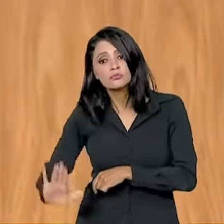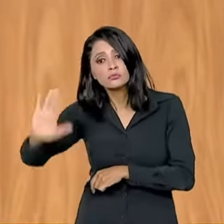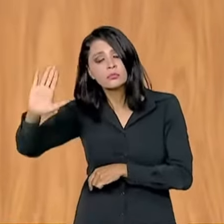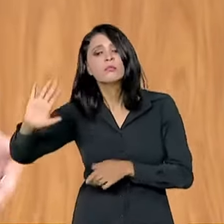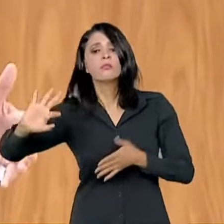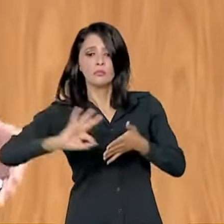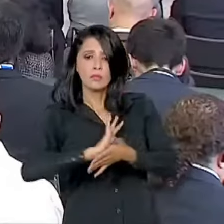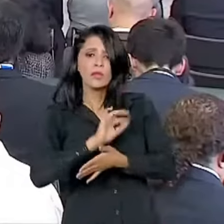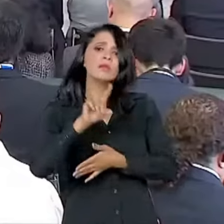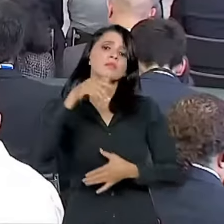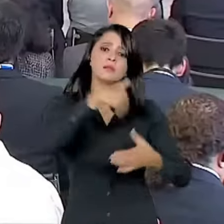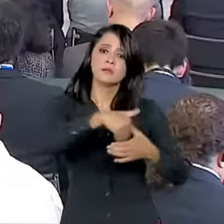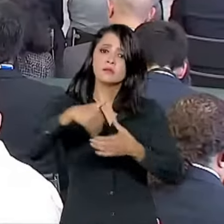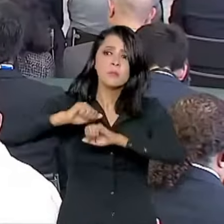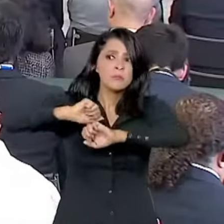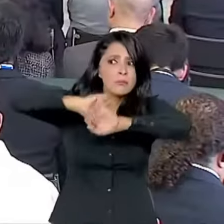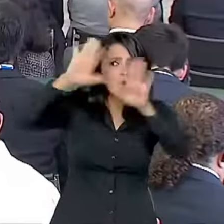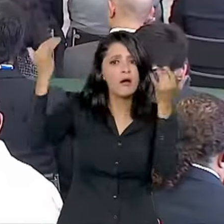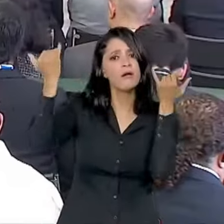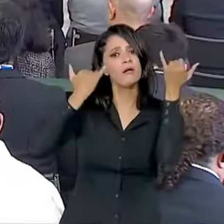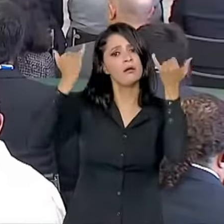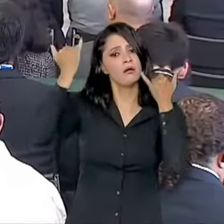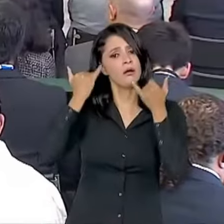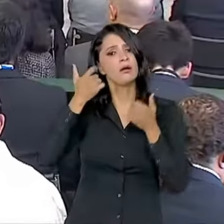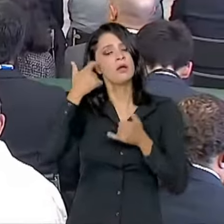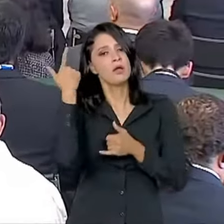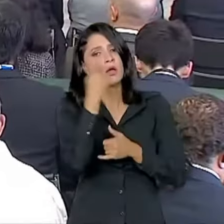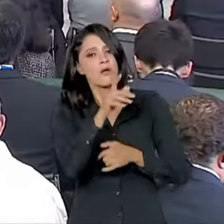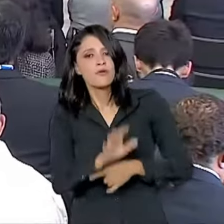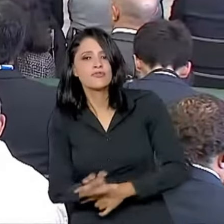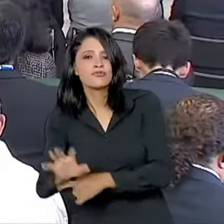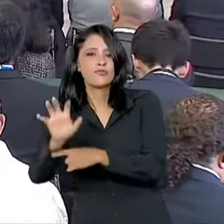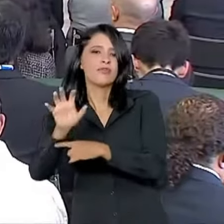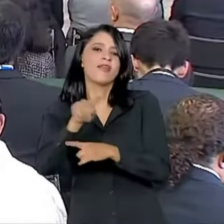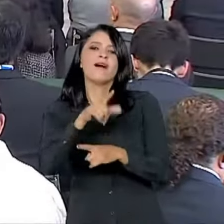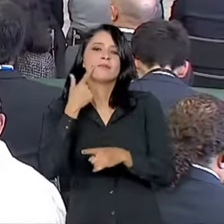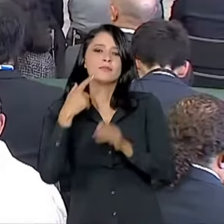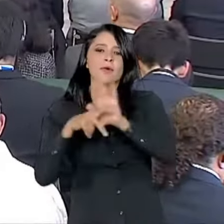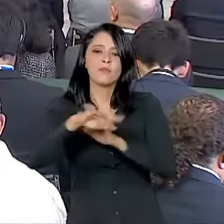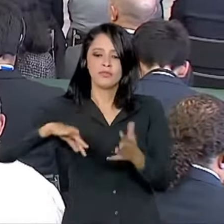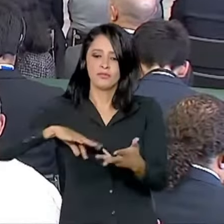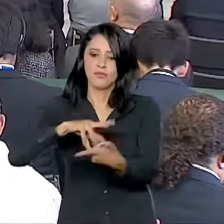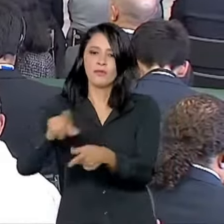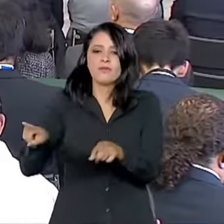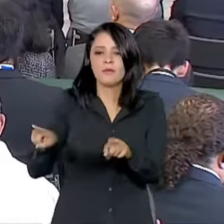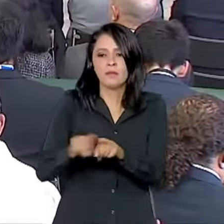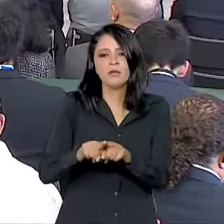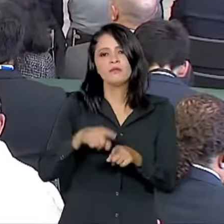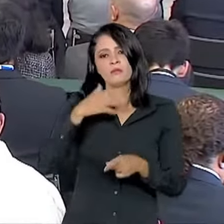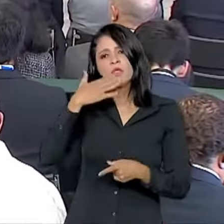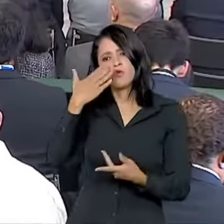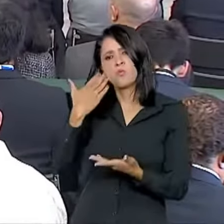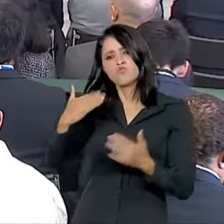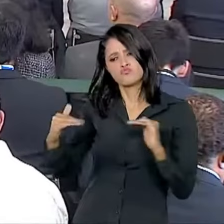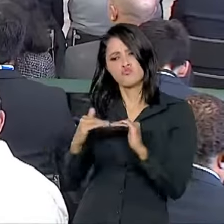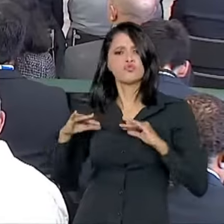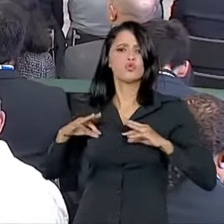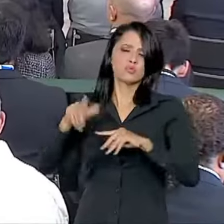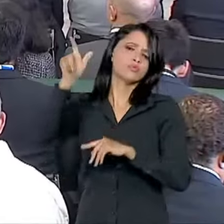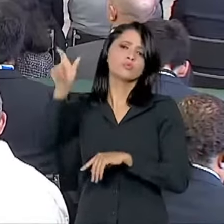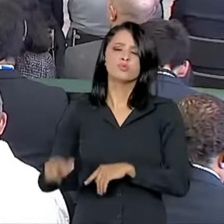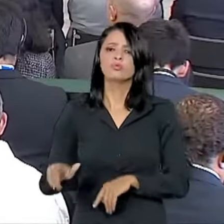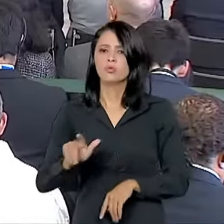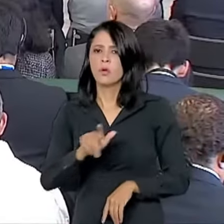ter eleições mais transparentes com observadores regionais e internacionais. Eu concordo com tudo que o presidente